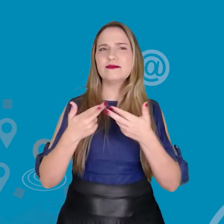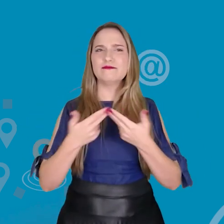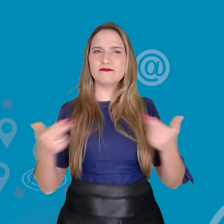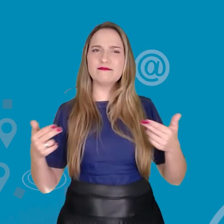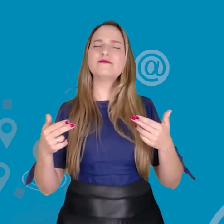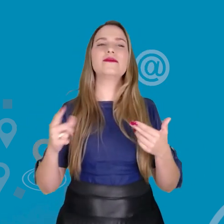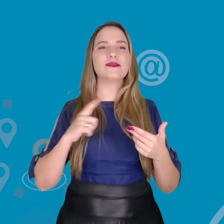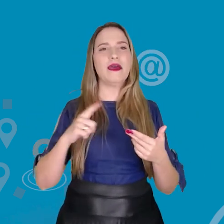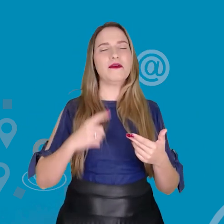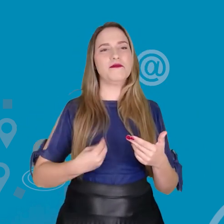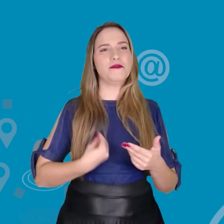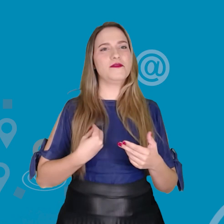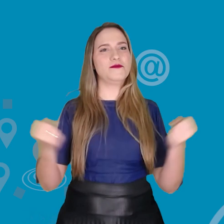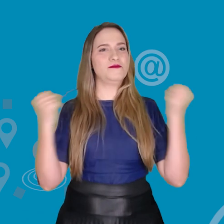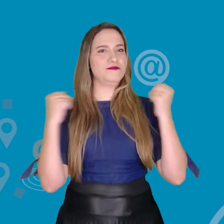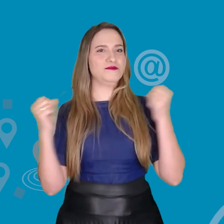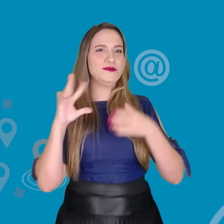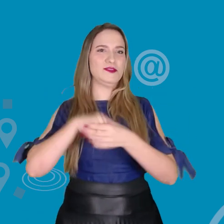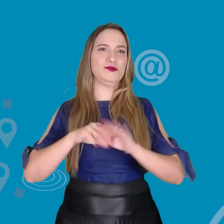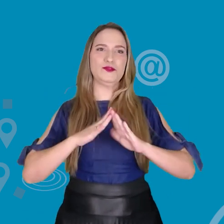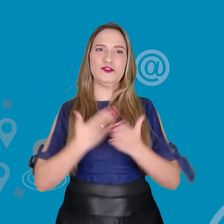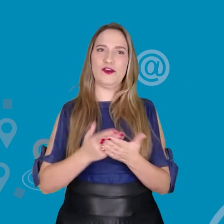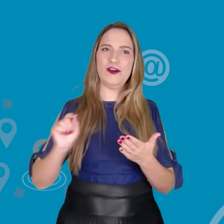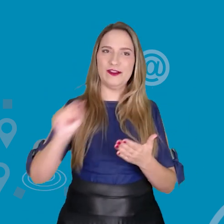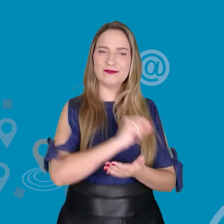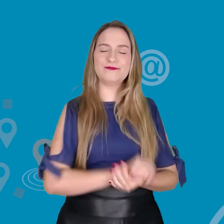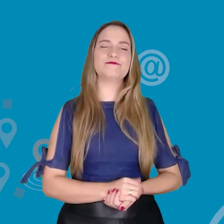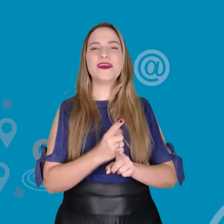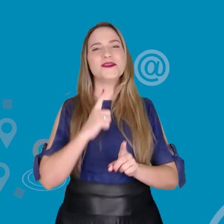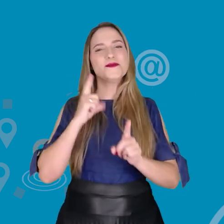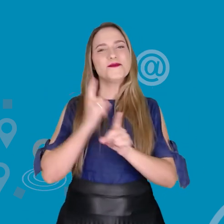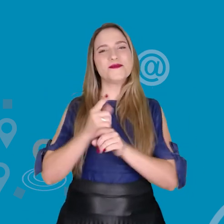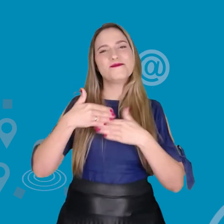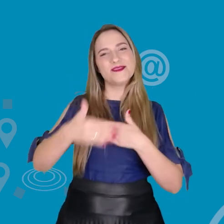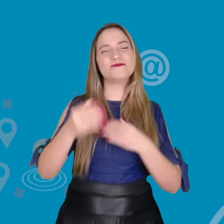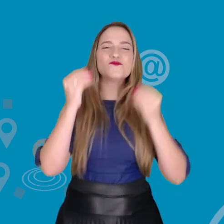todas essas mudanças por que passa a educação física escolar.